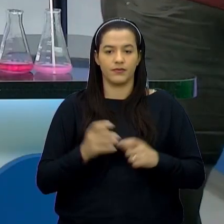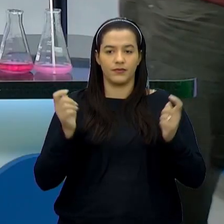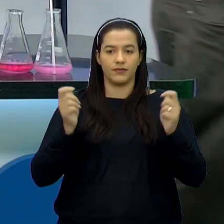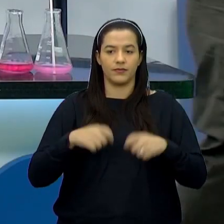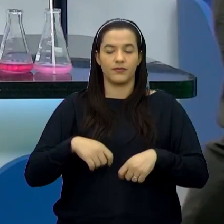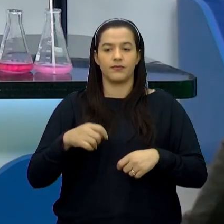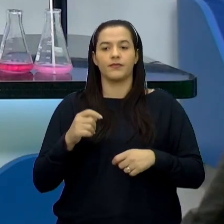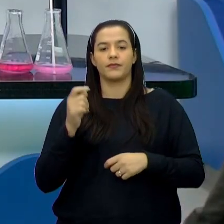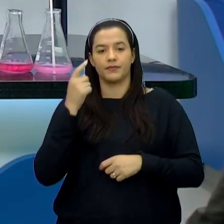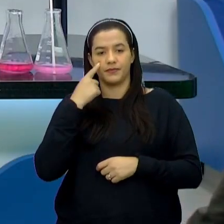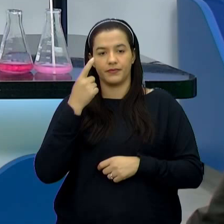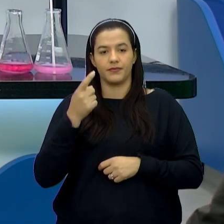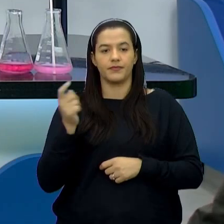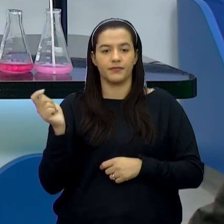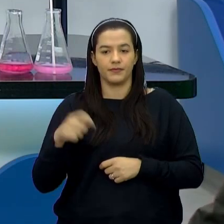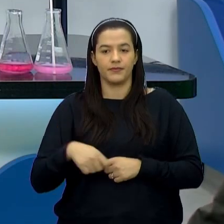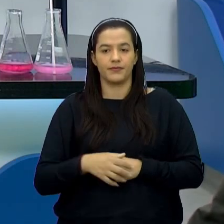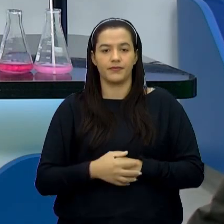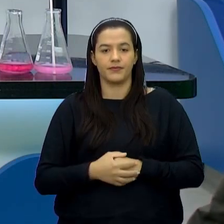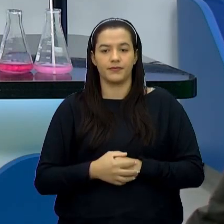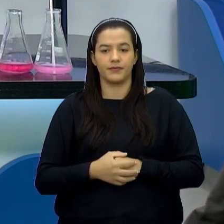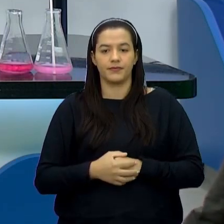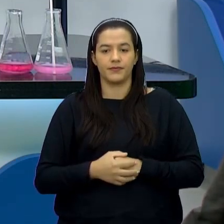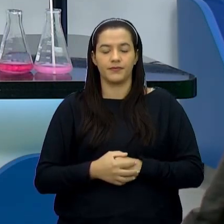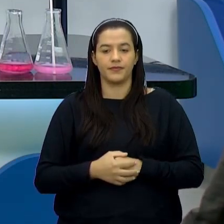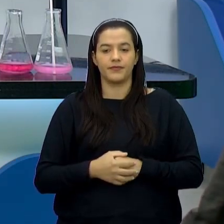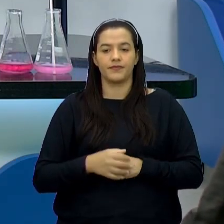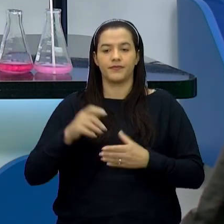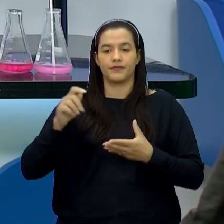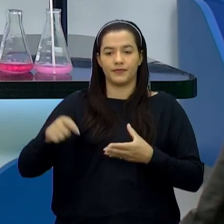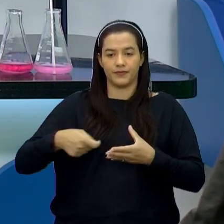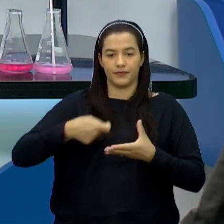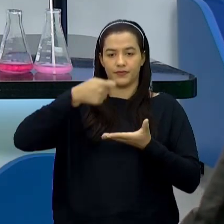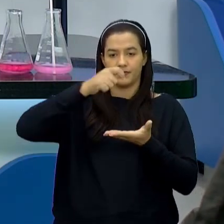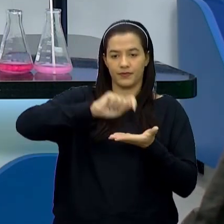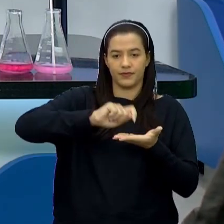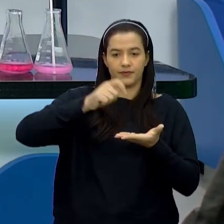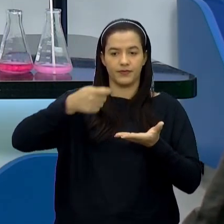tempo. Você vai pegar uma colherzinha de bicarbonato